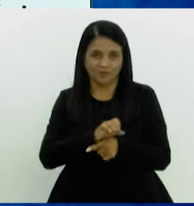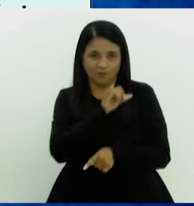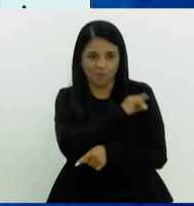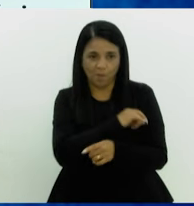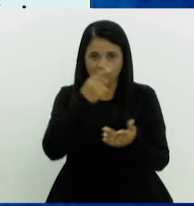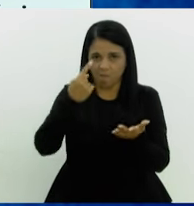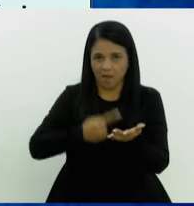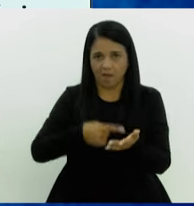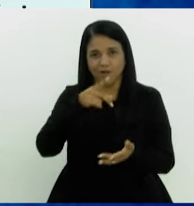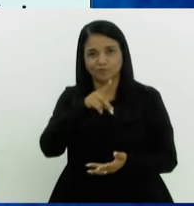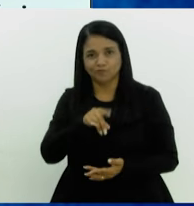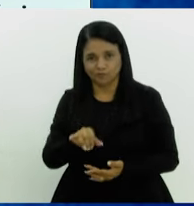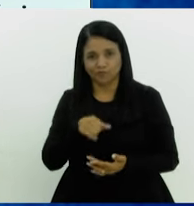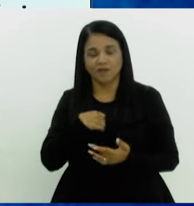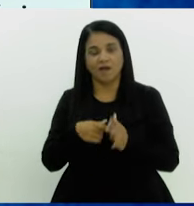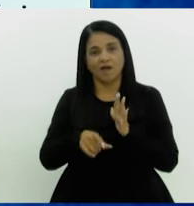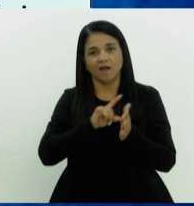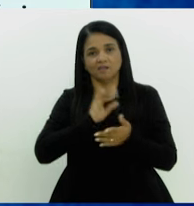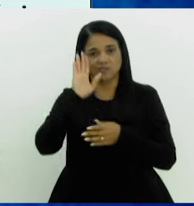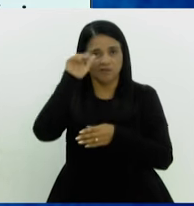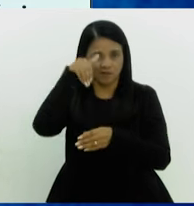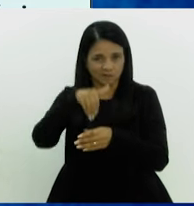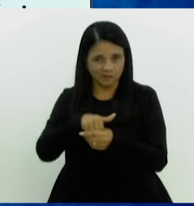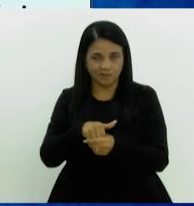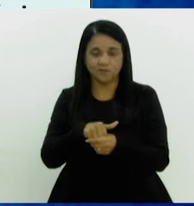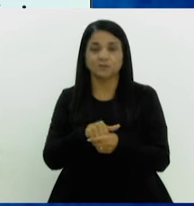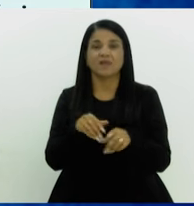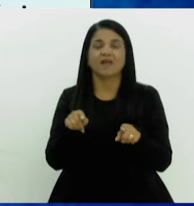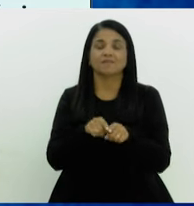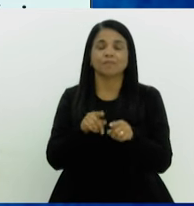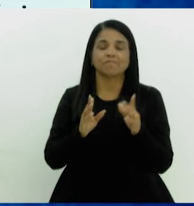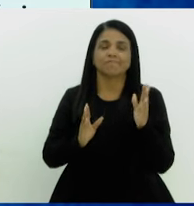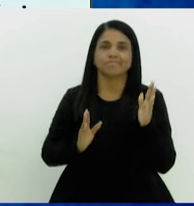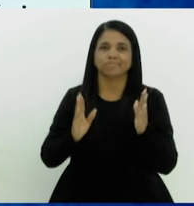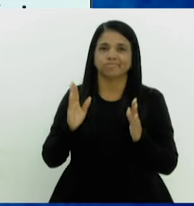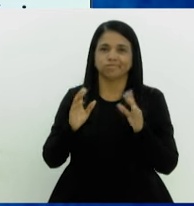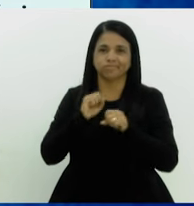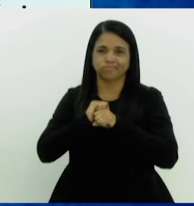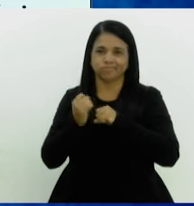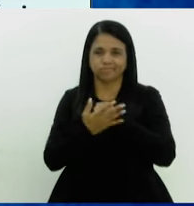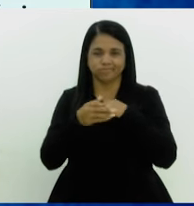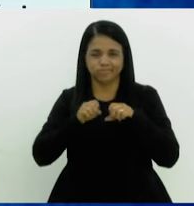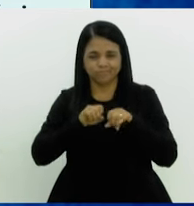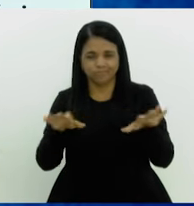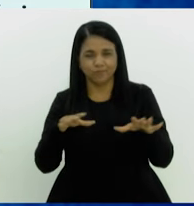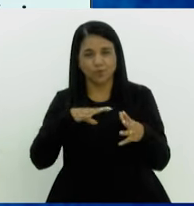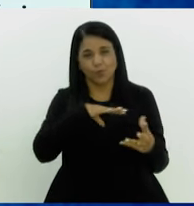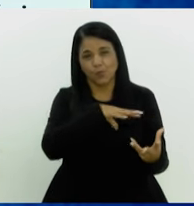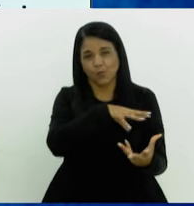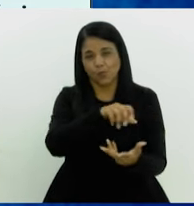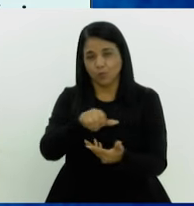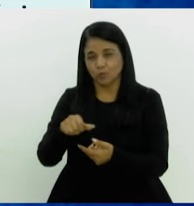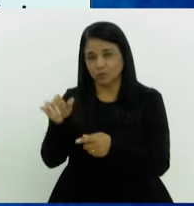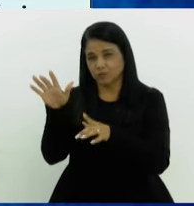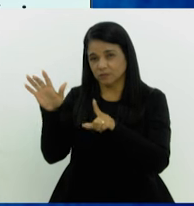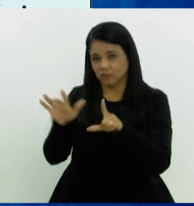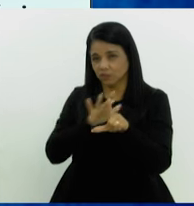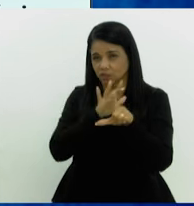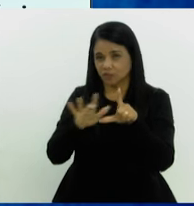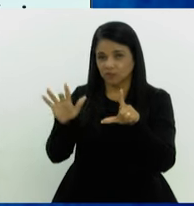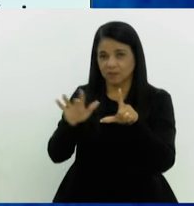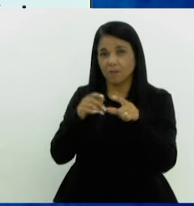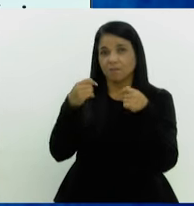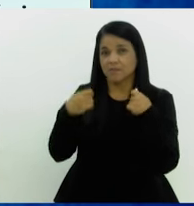logo antes das eleições E aí veio a pandemia a gente viu que o mundo se digitalizou as pessoas